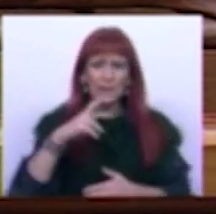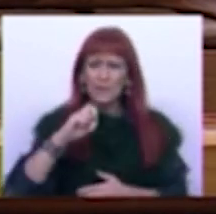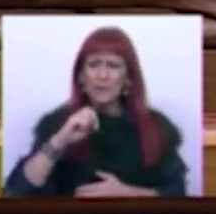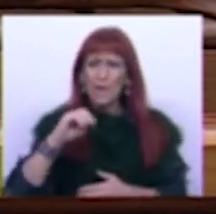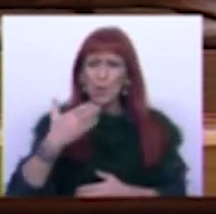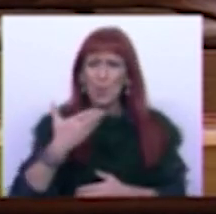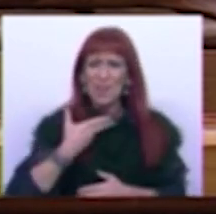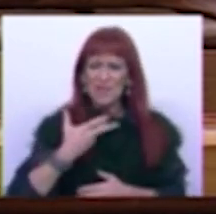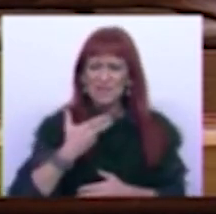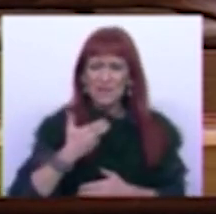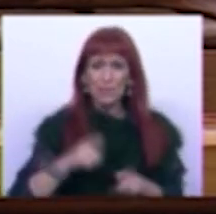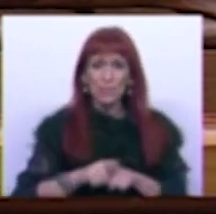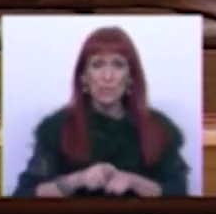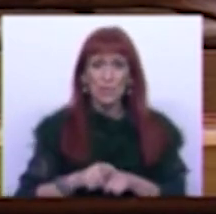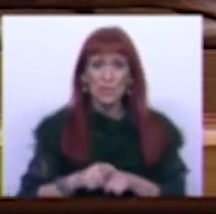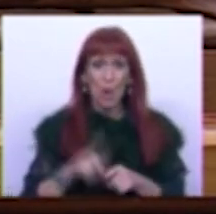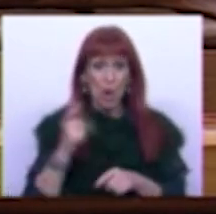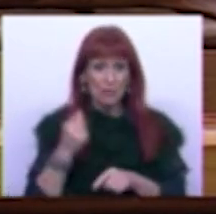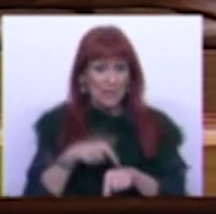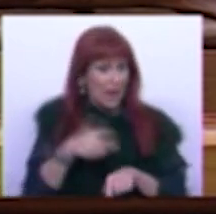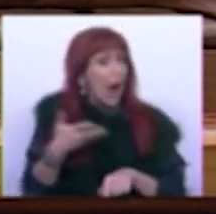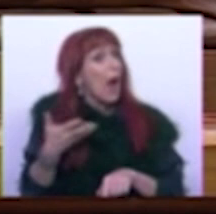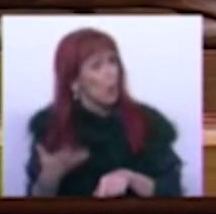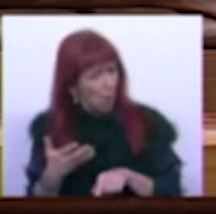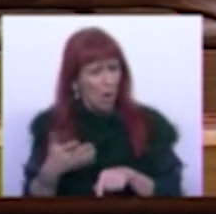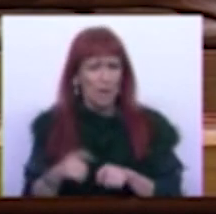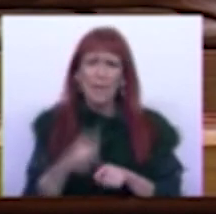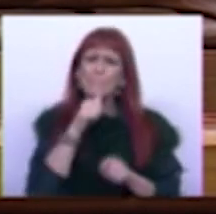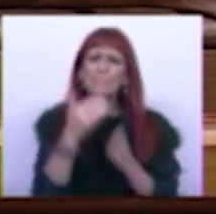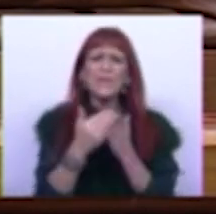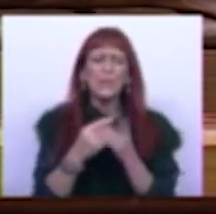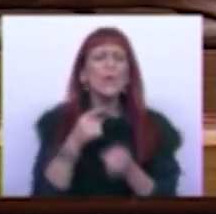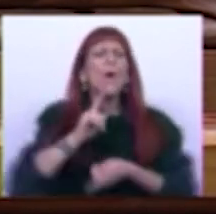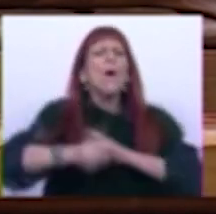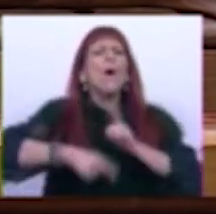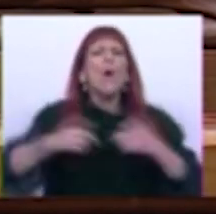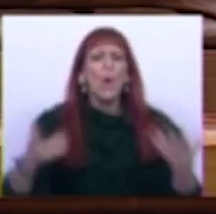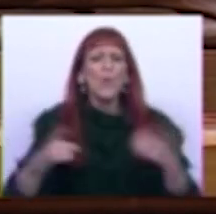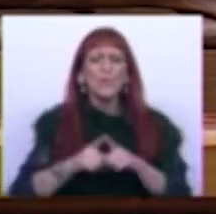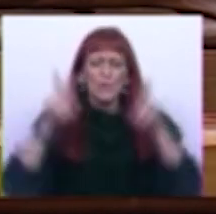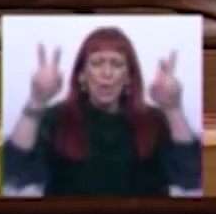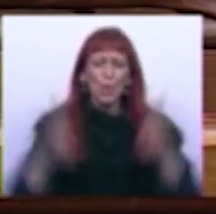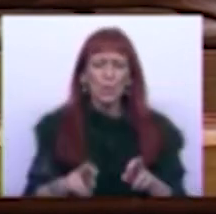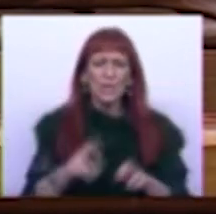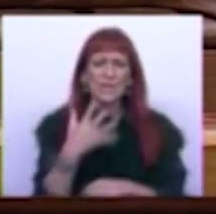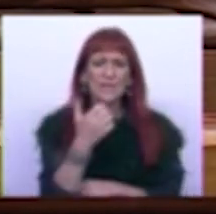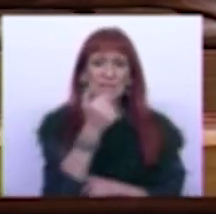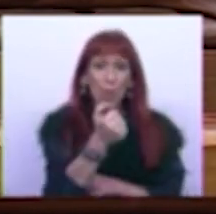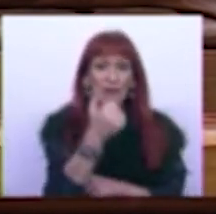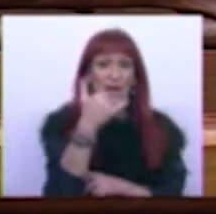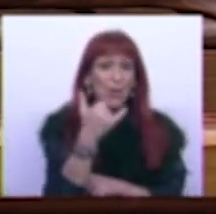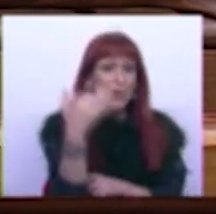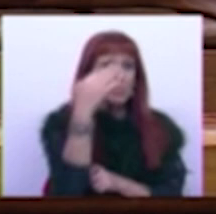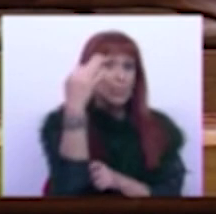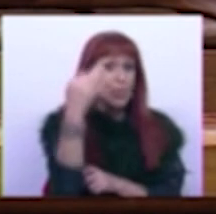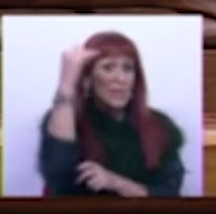dezembro. Aos preços de hoje, estas medidas traduzem-se numa redução de